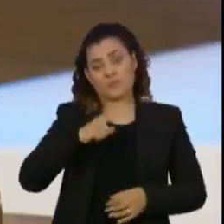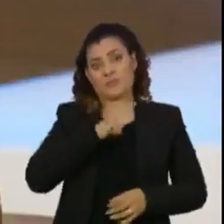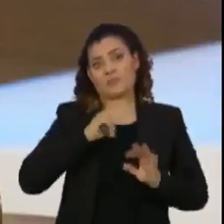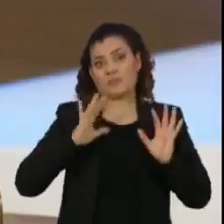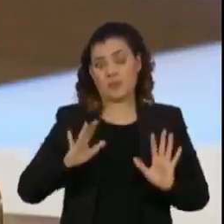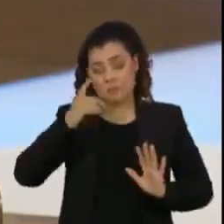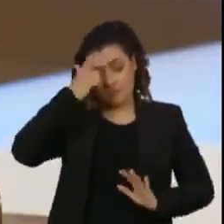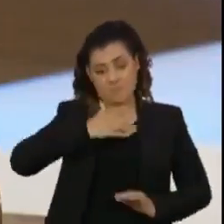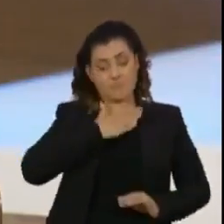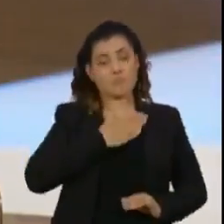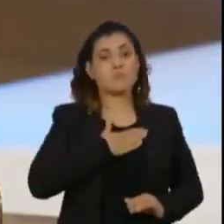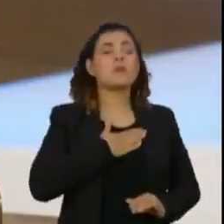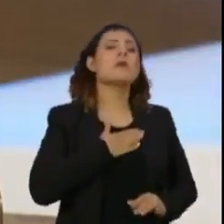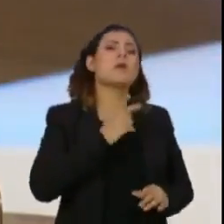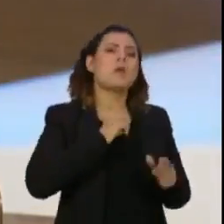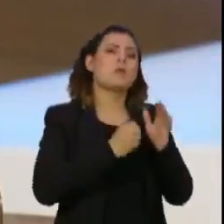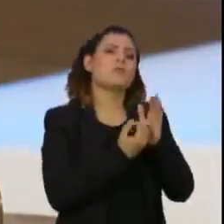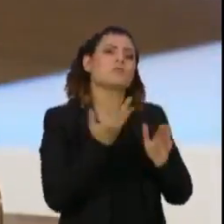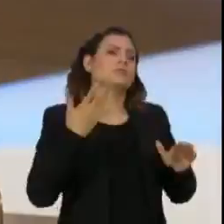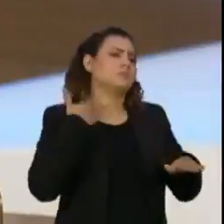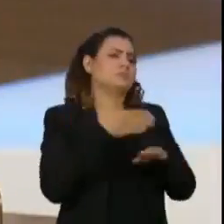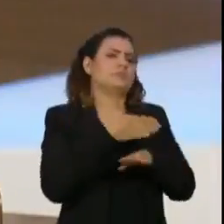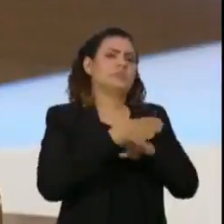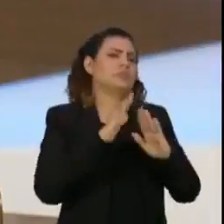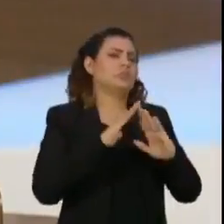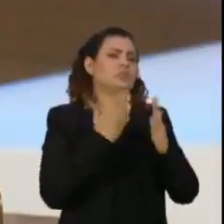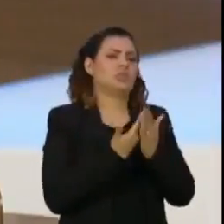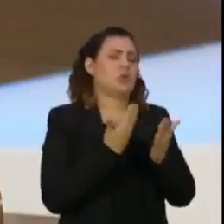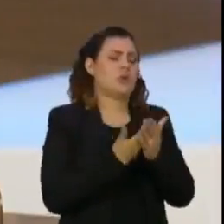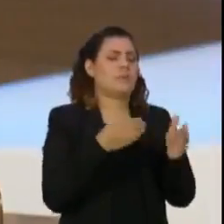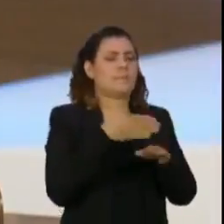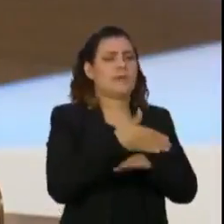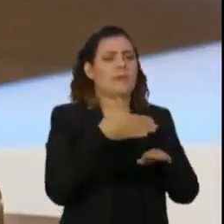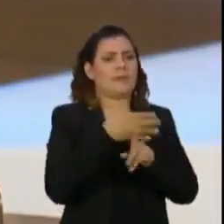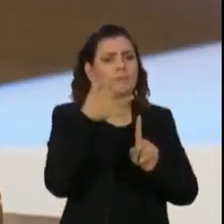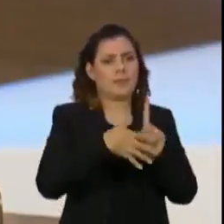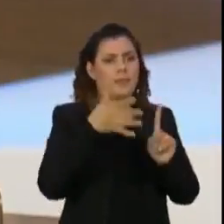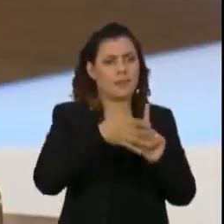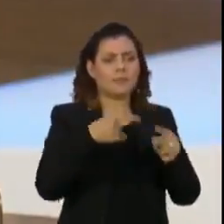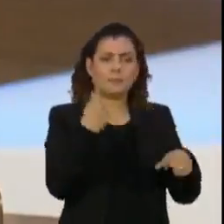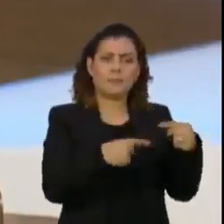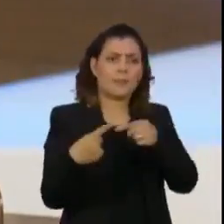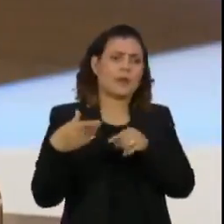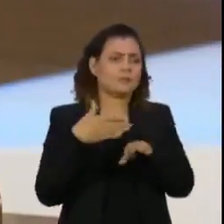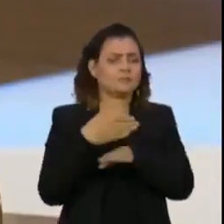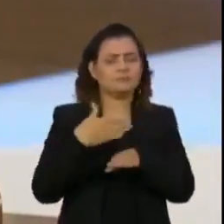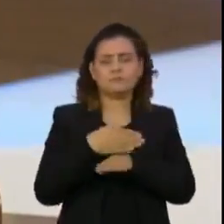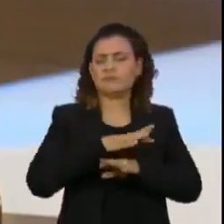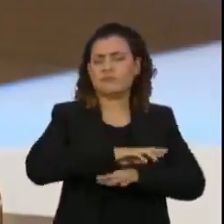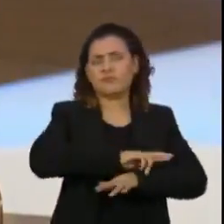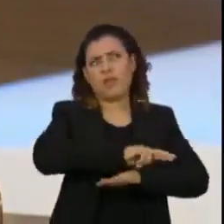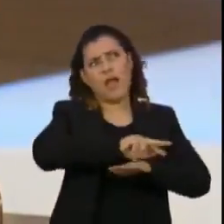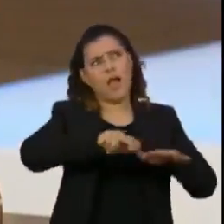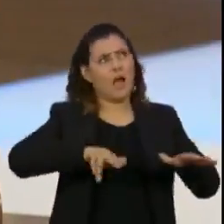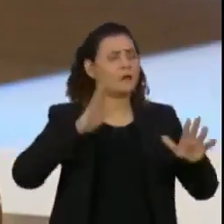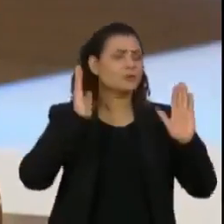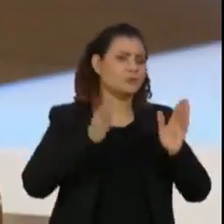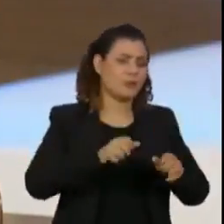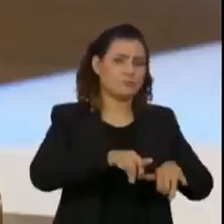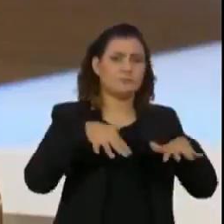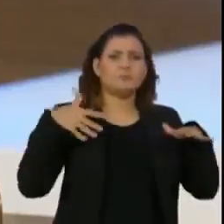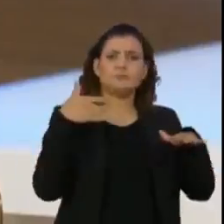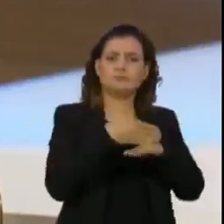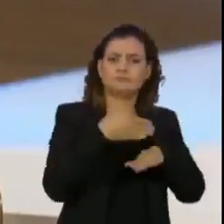mãe, para mim, e eu fui em muitas escolas da palestra já, participei de vários debates de políticas públicas, de audiências